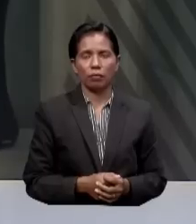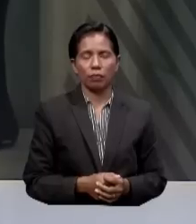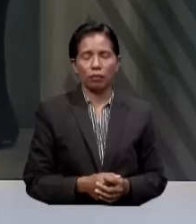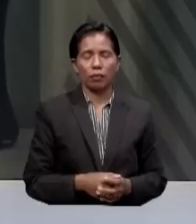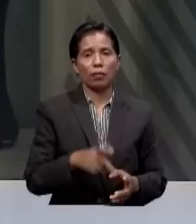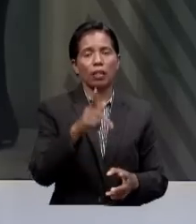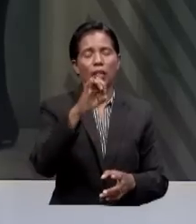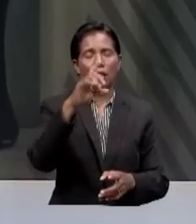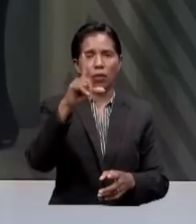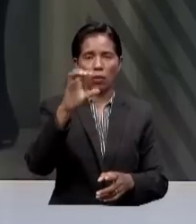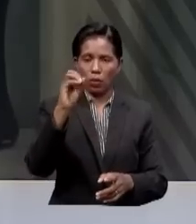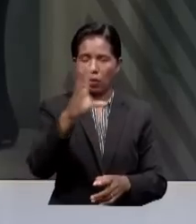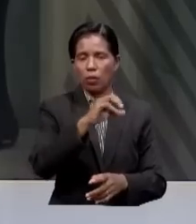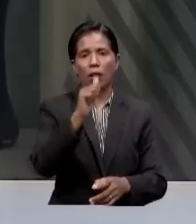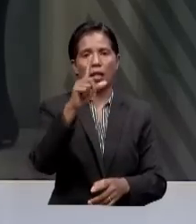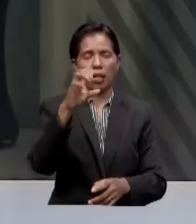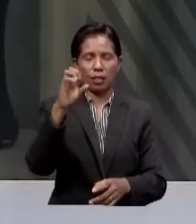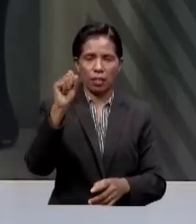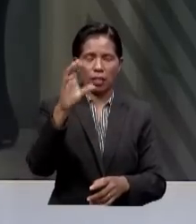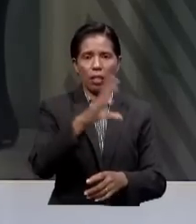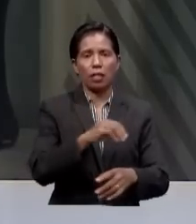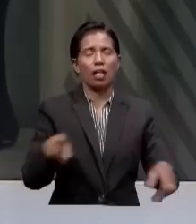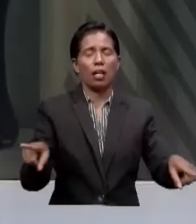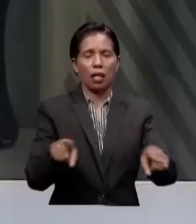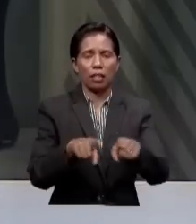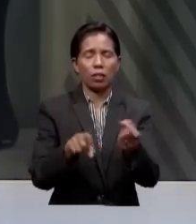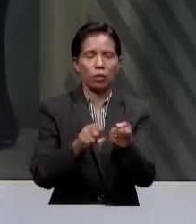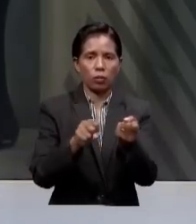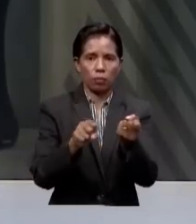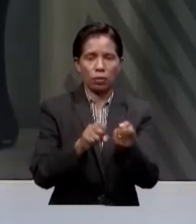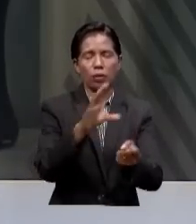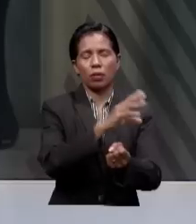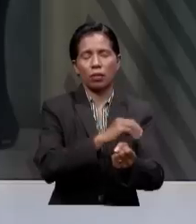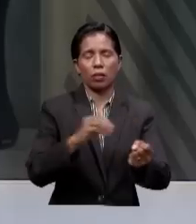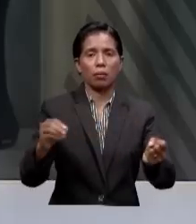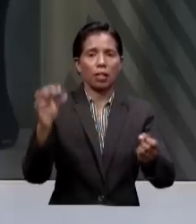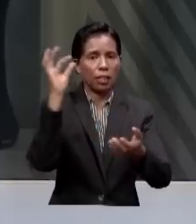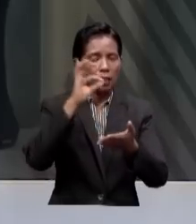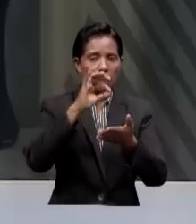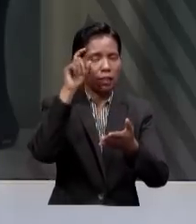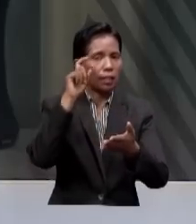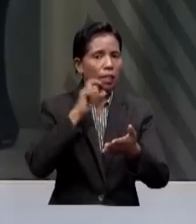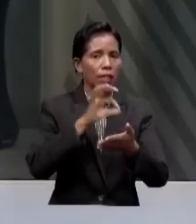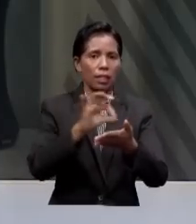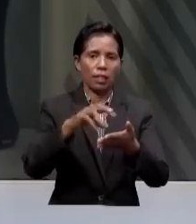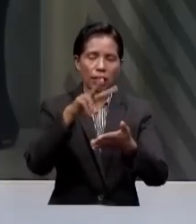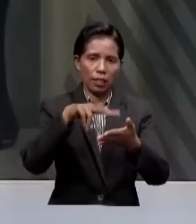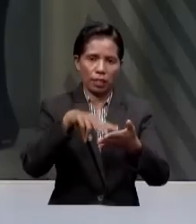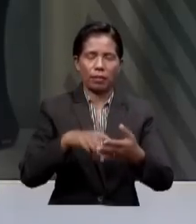Caiolo no Alexandre, oficialmente sai patrocinador ba sala leitura Sanana Gusmão.